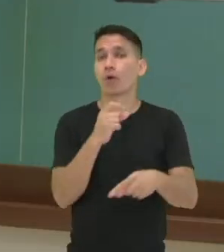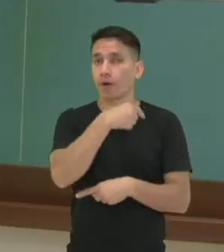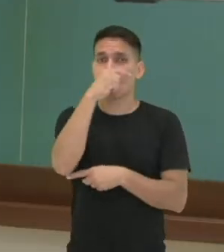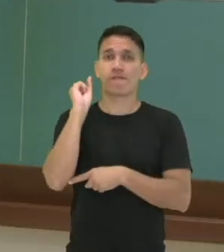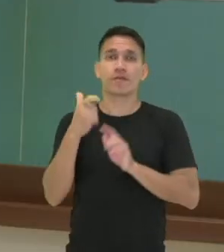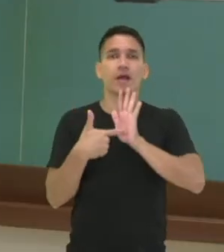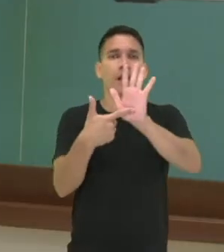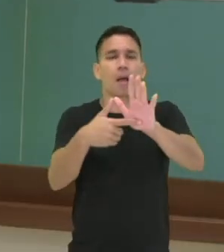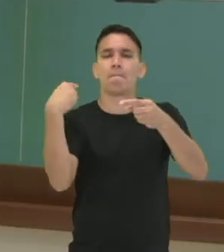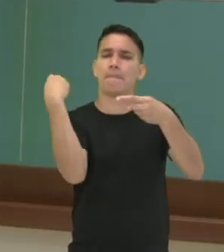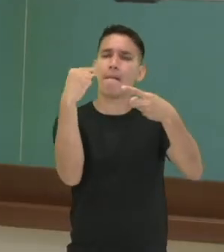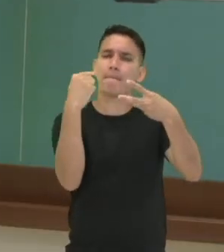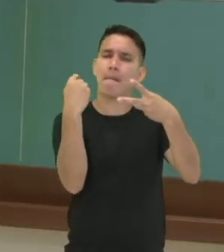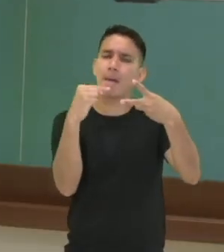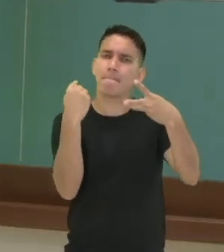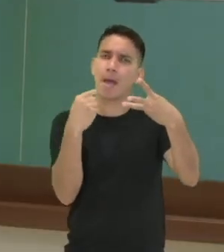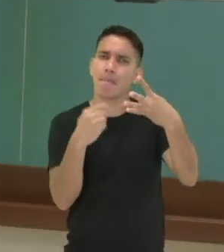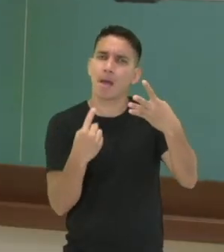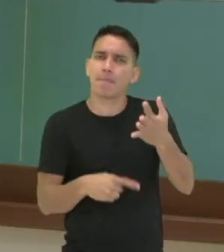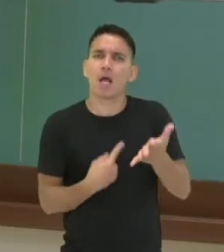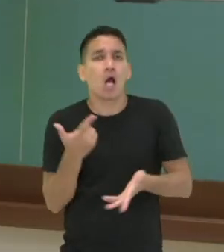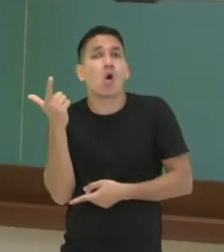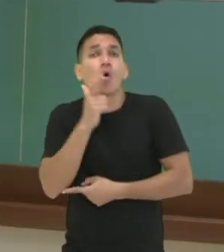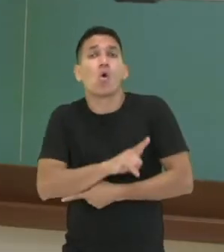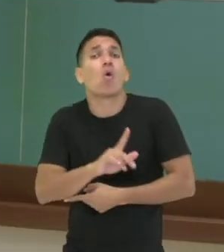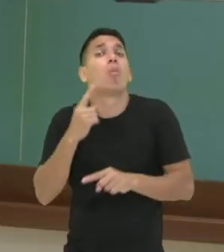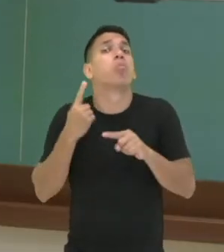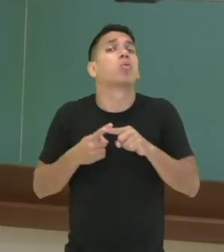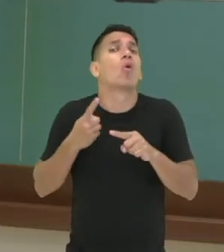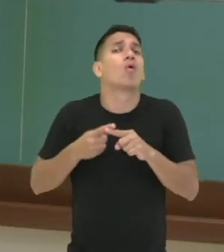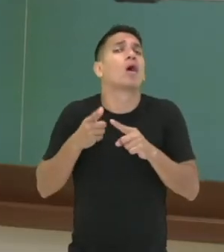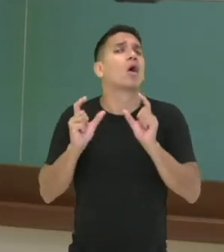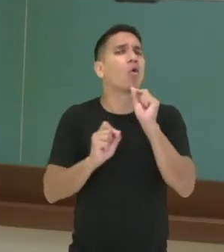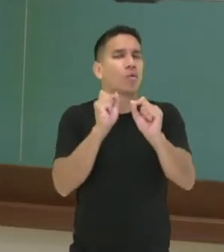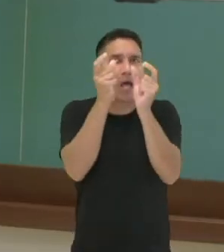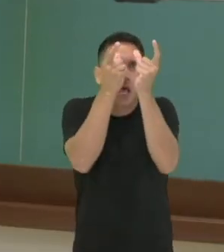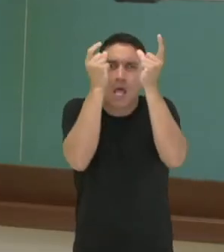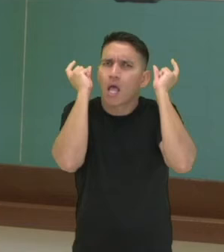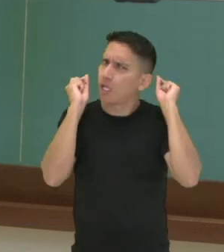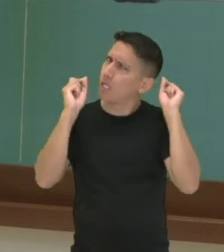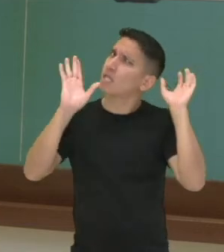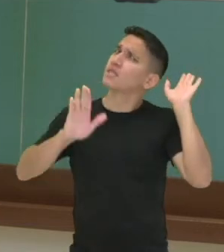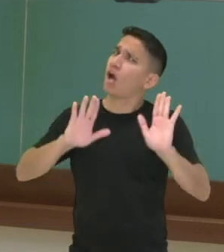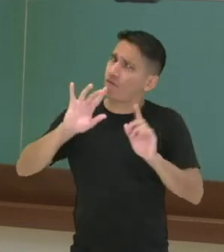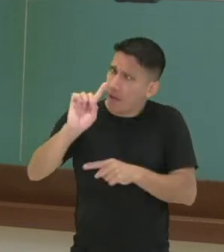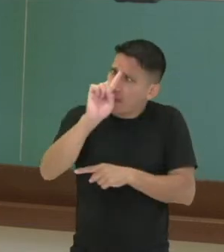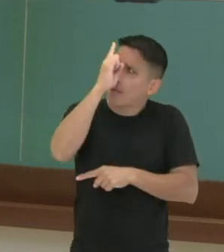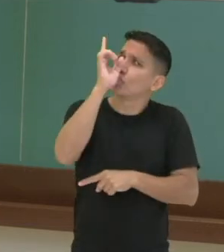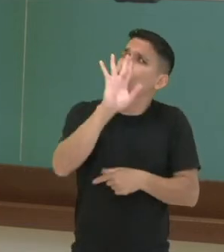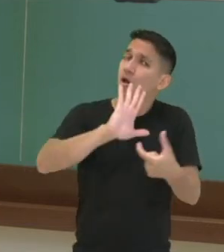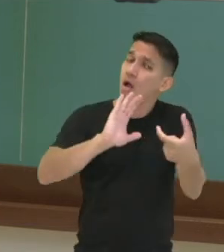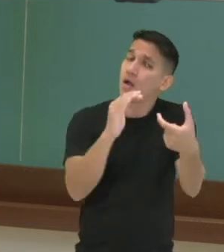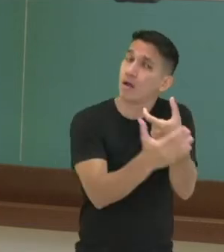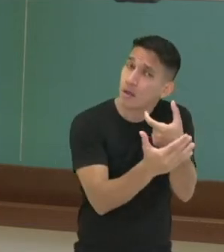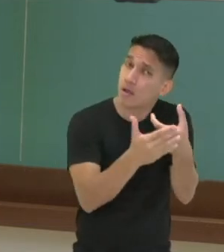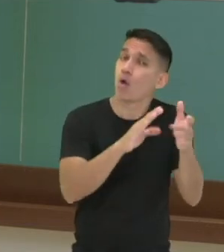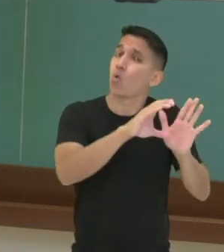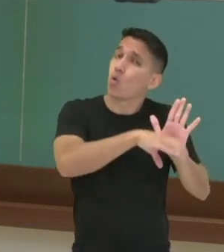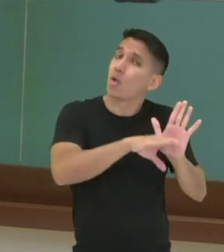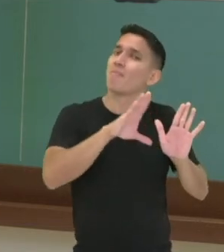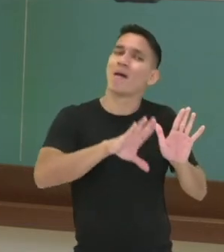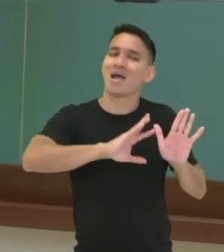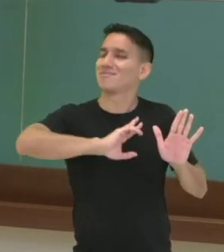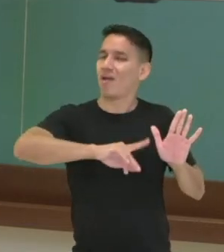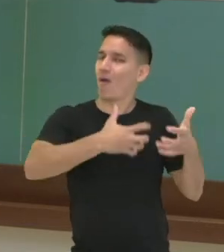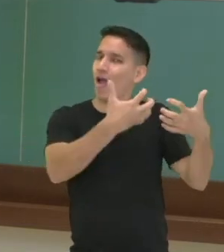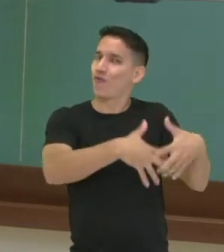dá para sustentar essa sua ideia de que os gregos inventaram talvez a palavra, o conceito, mas não exatamente